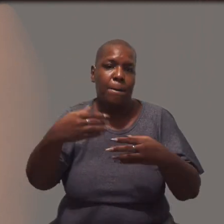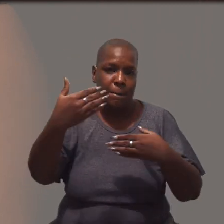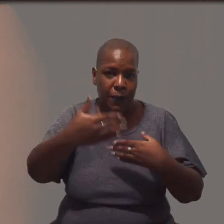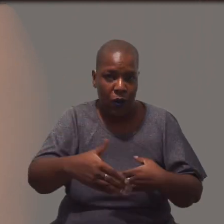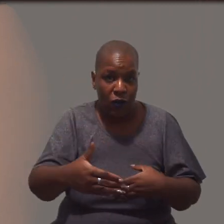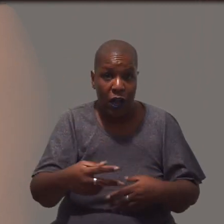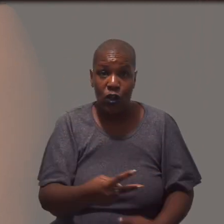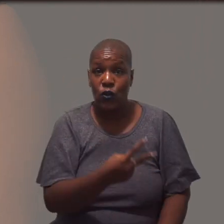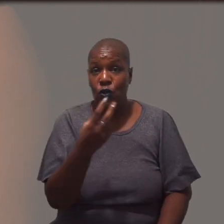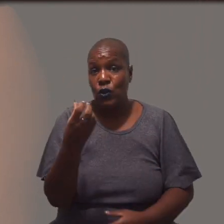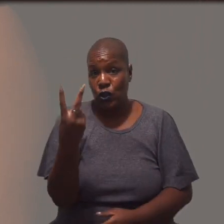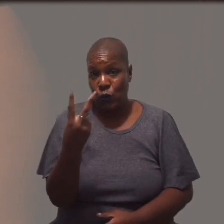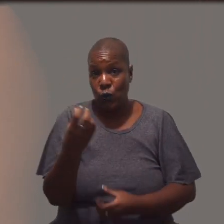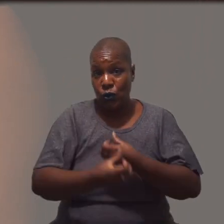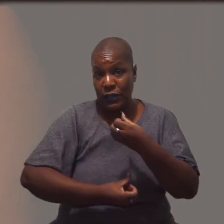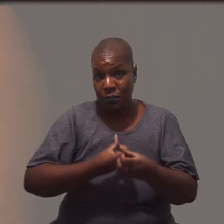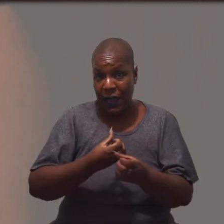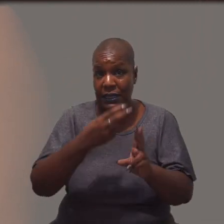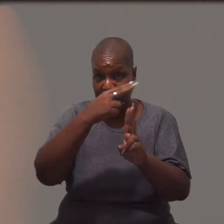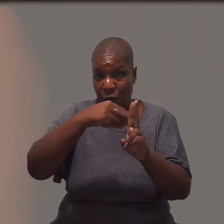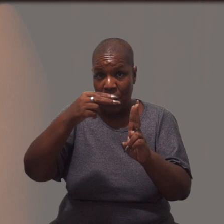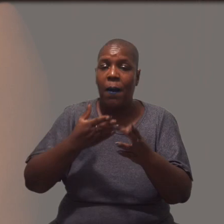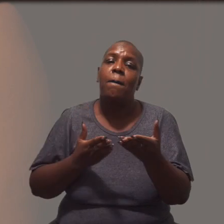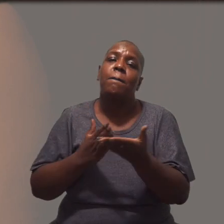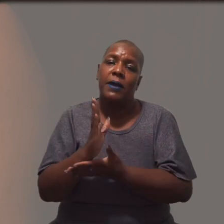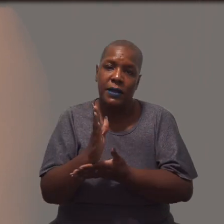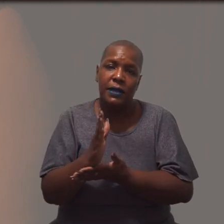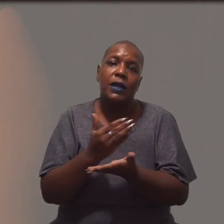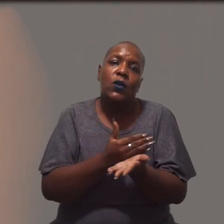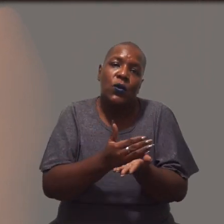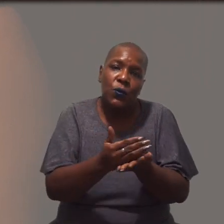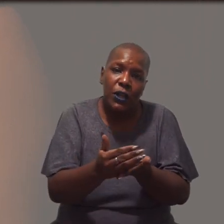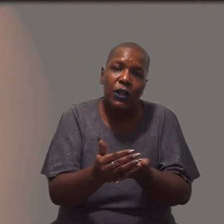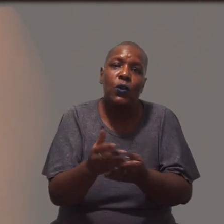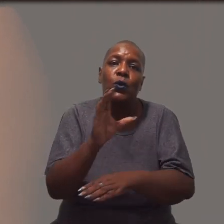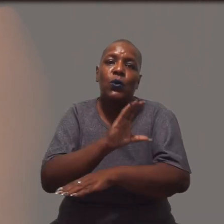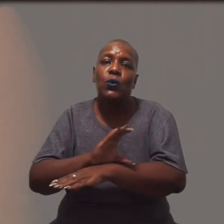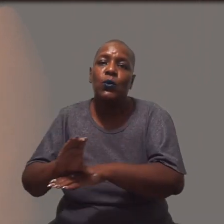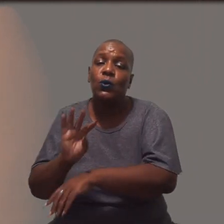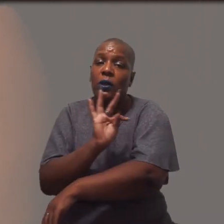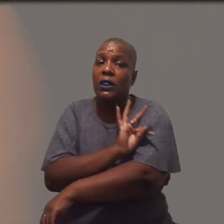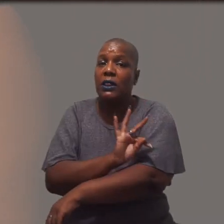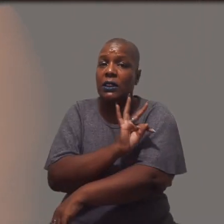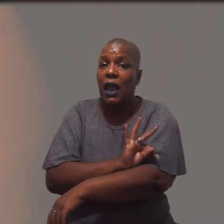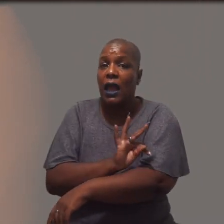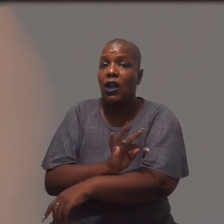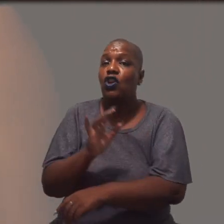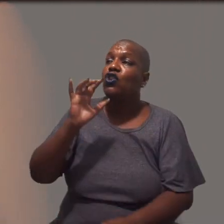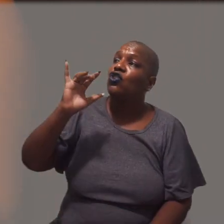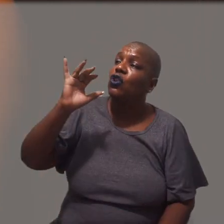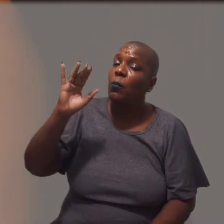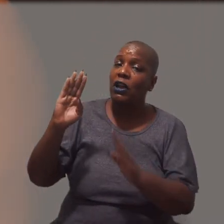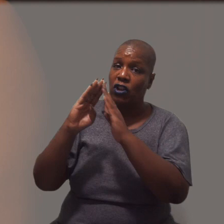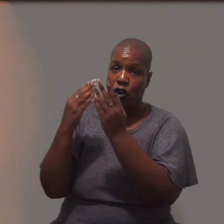e no segundo semestre de 2019 eu iniciei na UNB e iniciei também o curso técnico em trompete pela Escola de